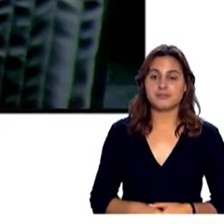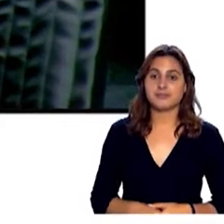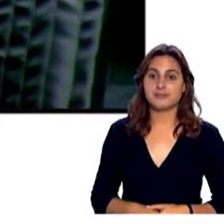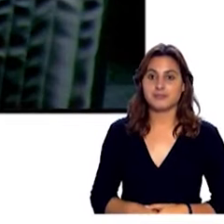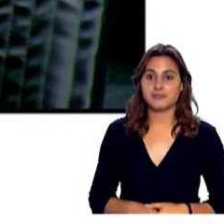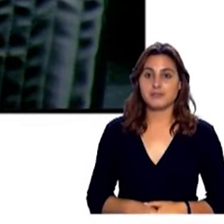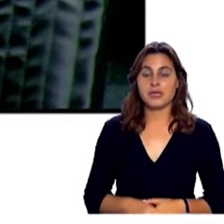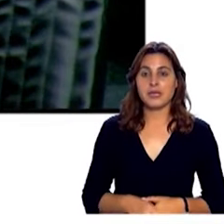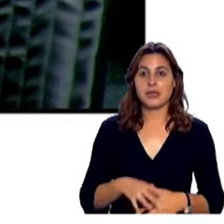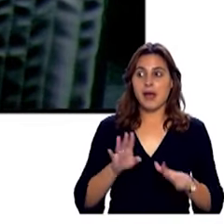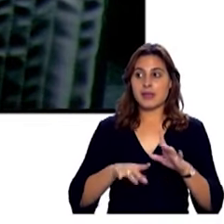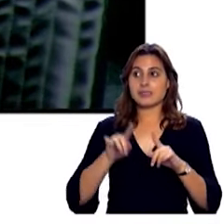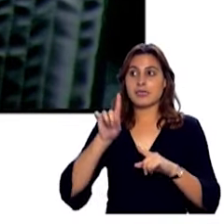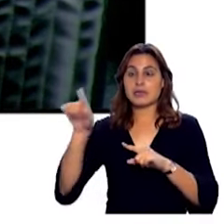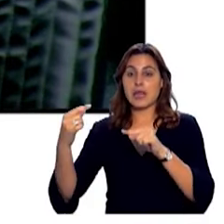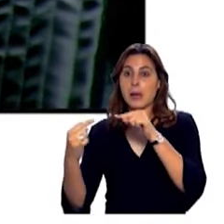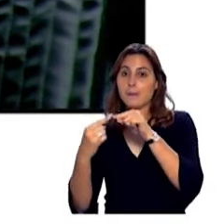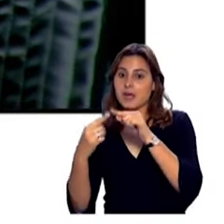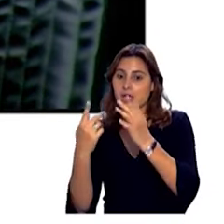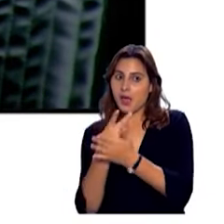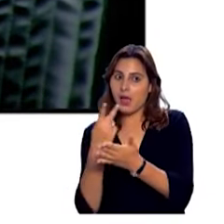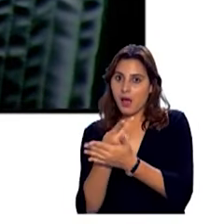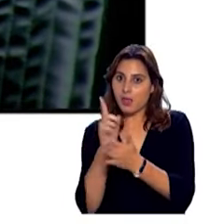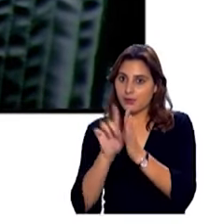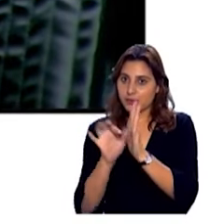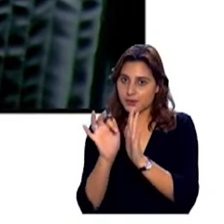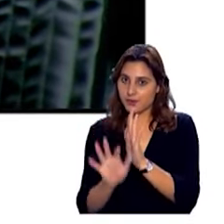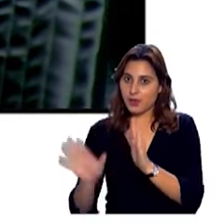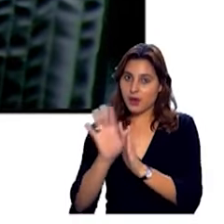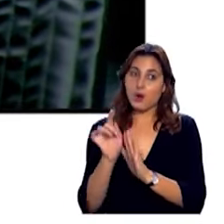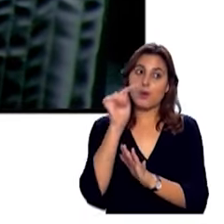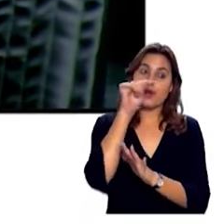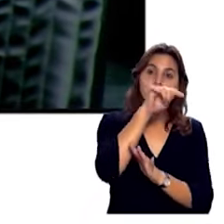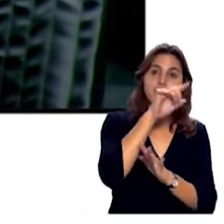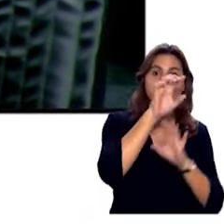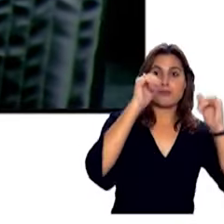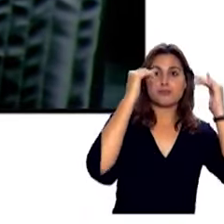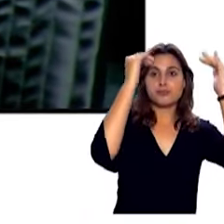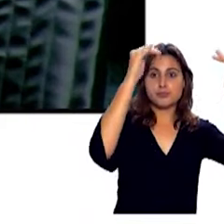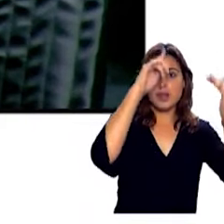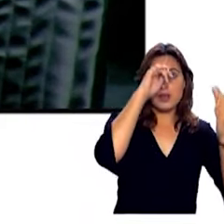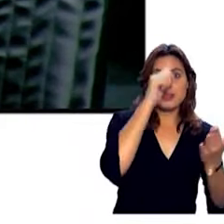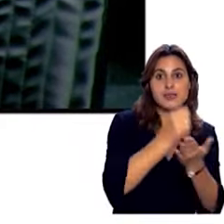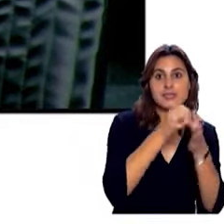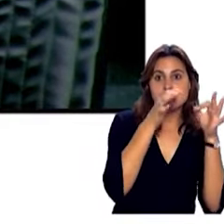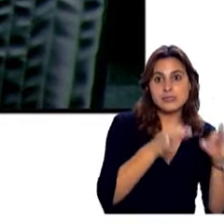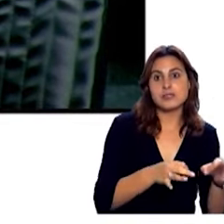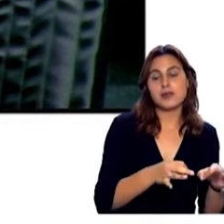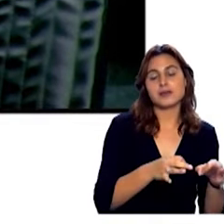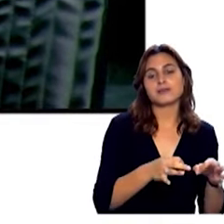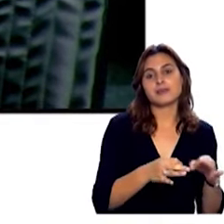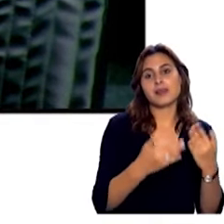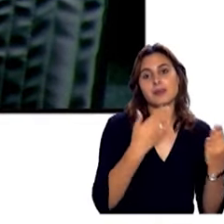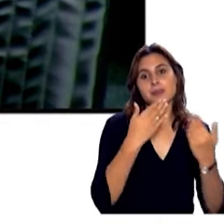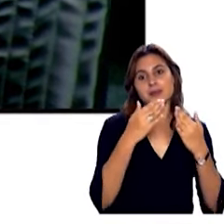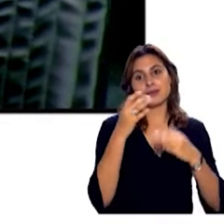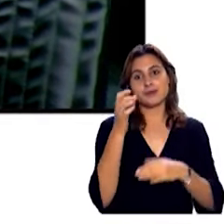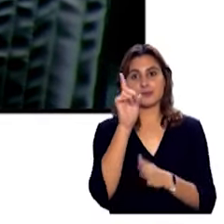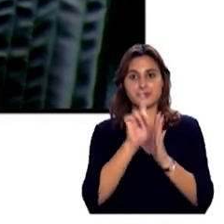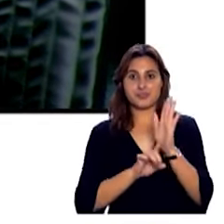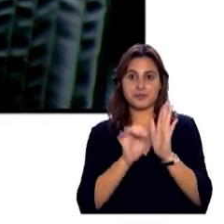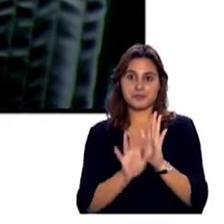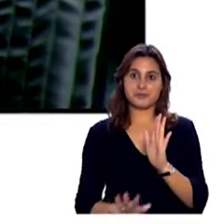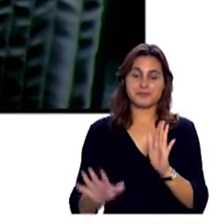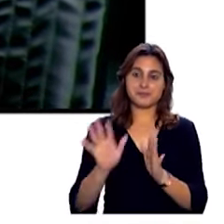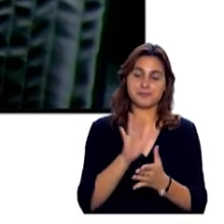modo errado o direito Federal e dá uma decisão adequada à interpretação do direito Federal embora na